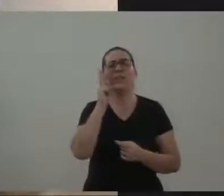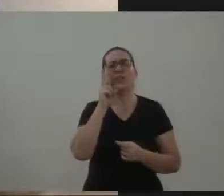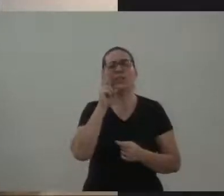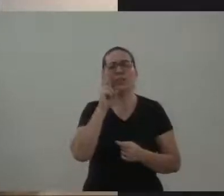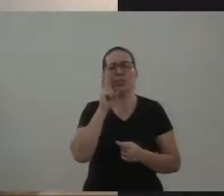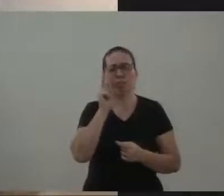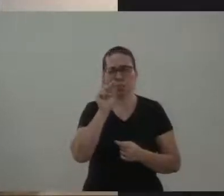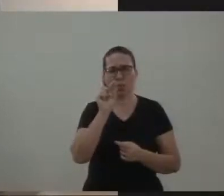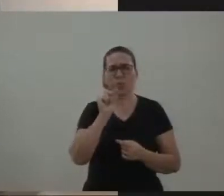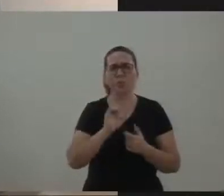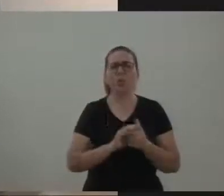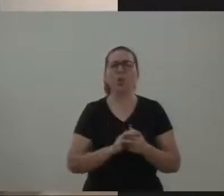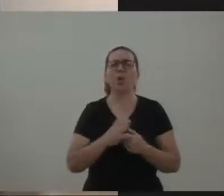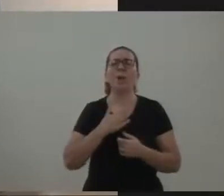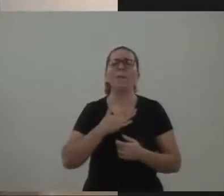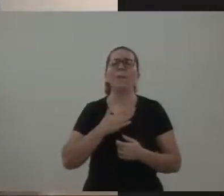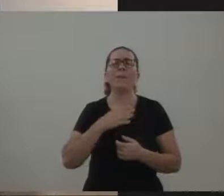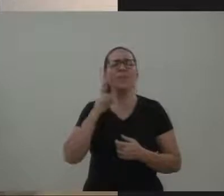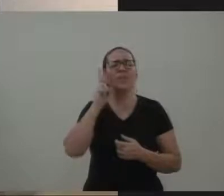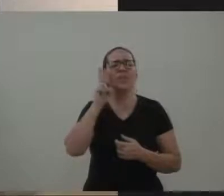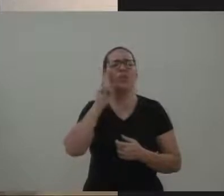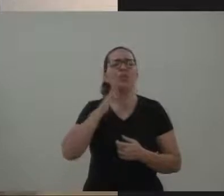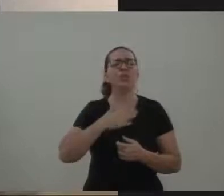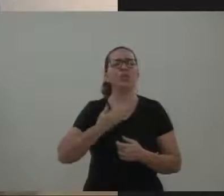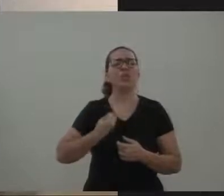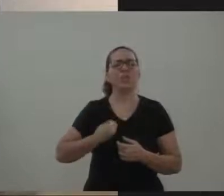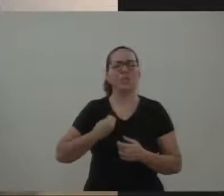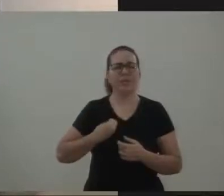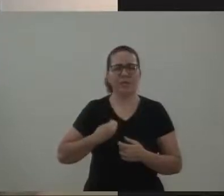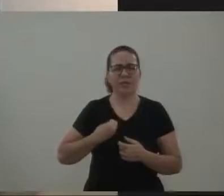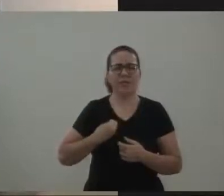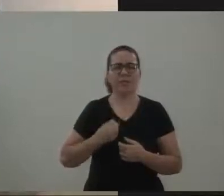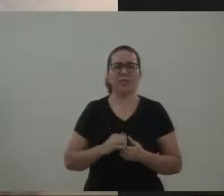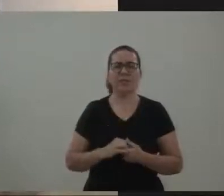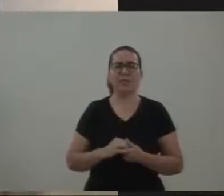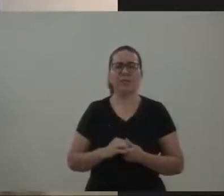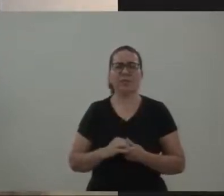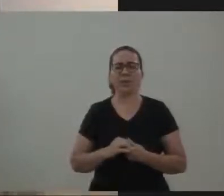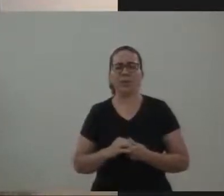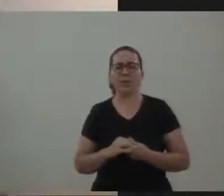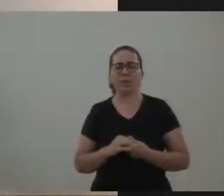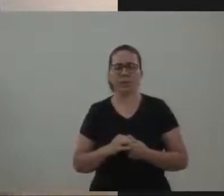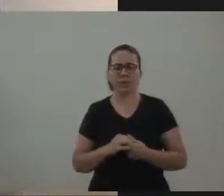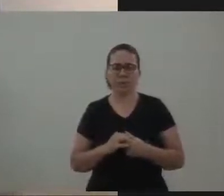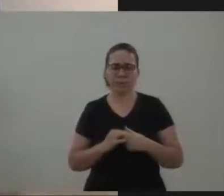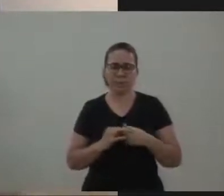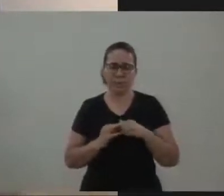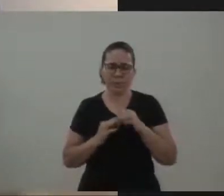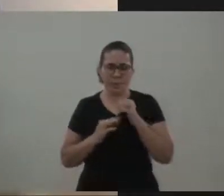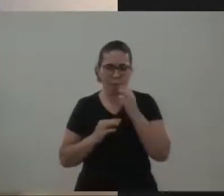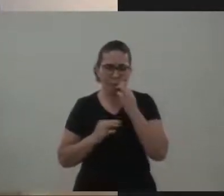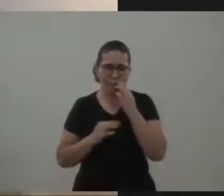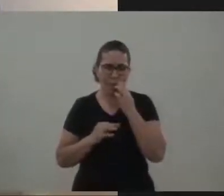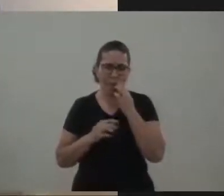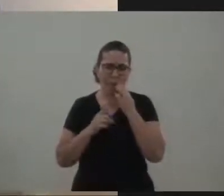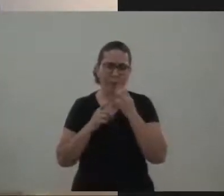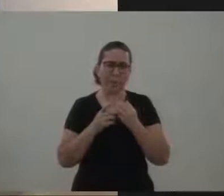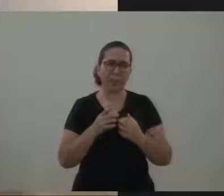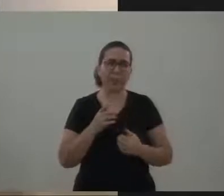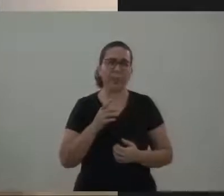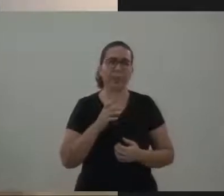falar um pouquinho da minha história, né, da minha história, né, de vida, né. Então